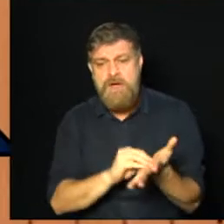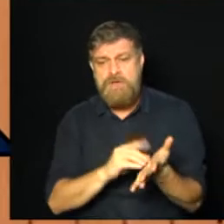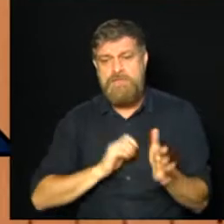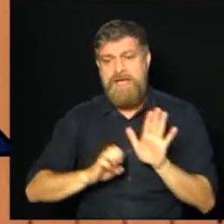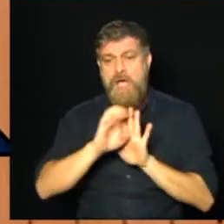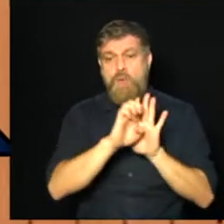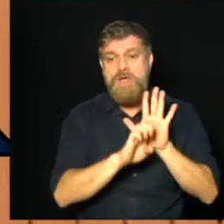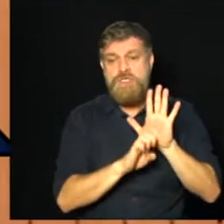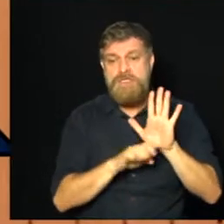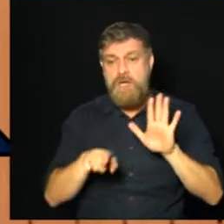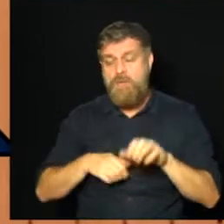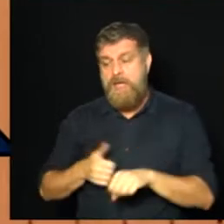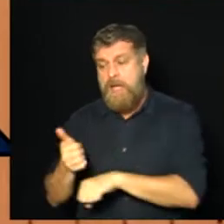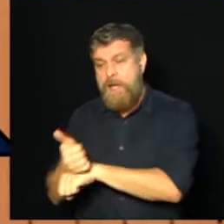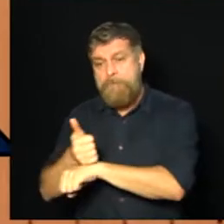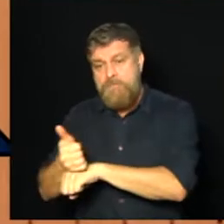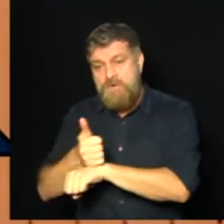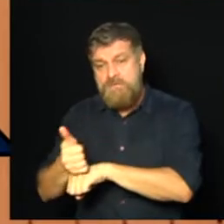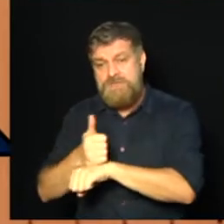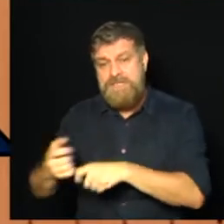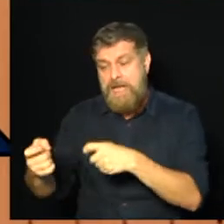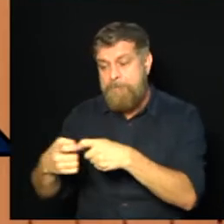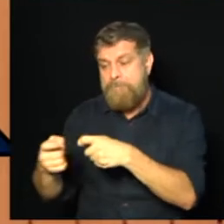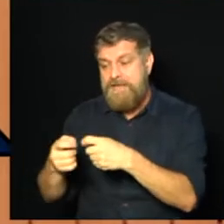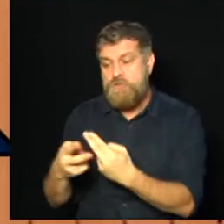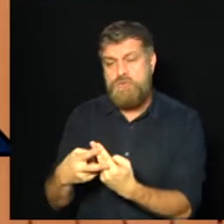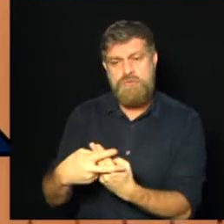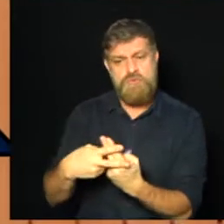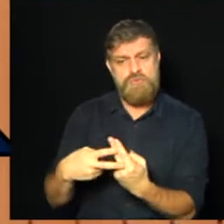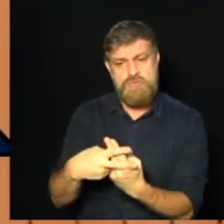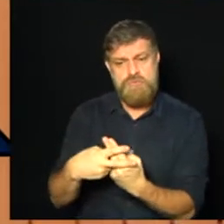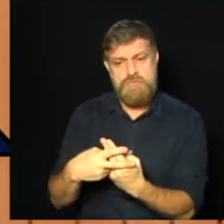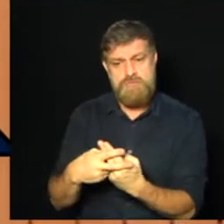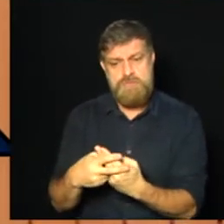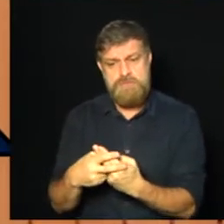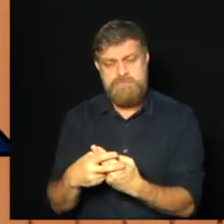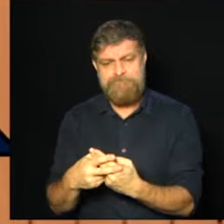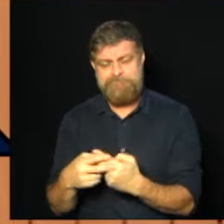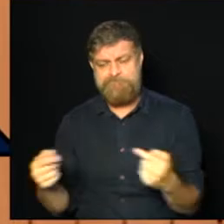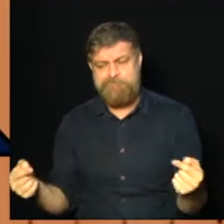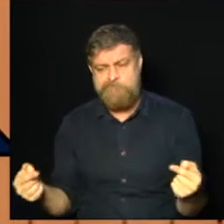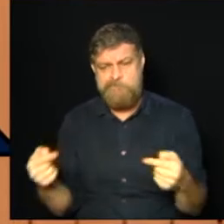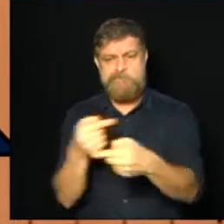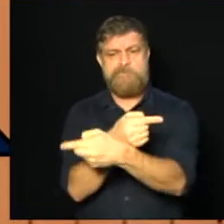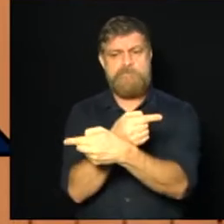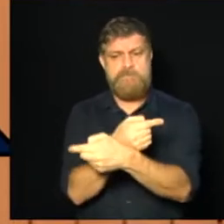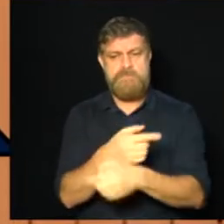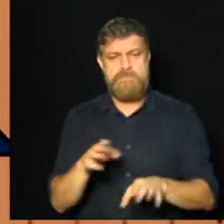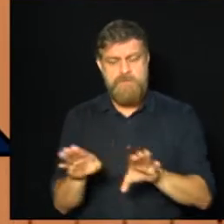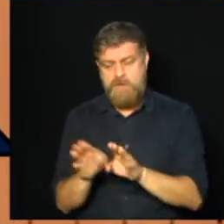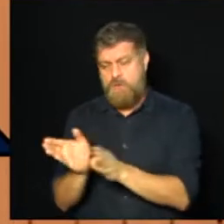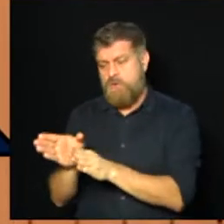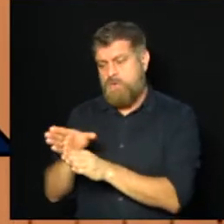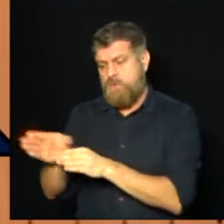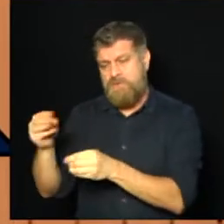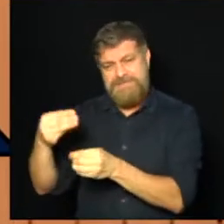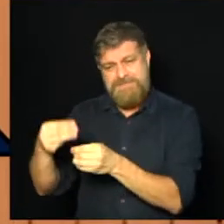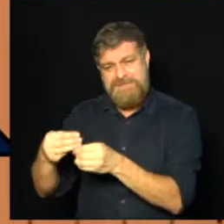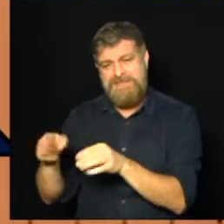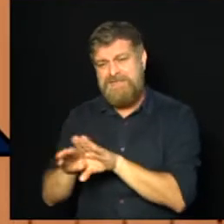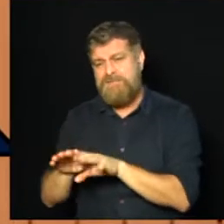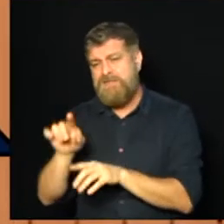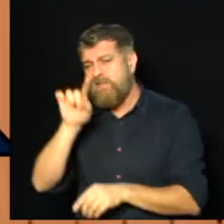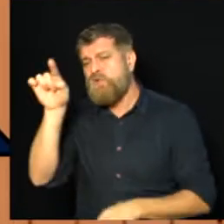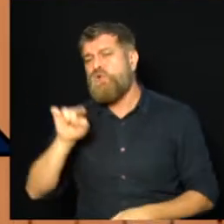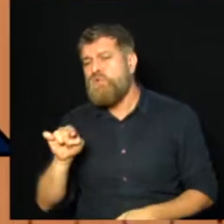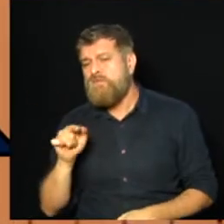para a formação de profissionais médicos para o SUS. Eu acho que essa é uma questão importante. O Conselho Municipal de Saúde questiona também que não